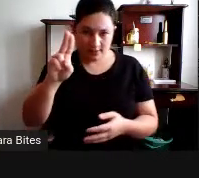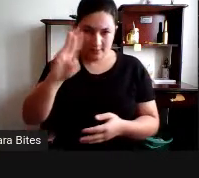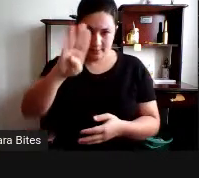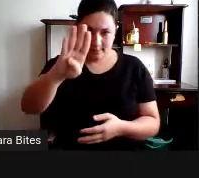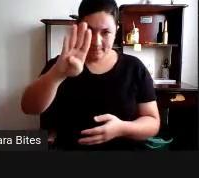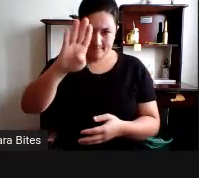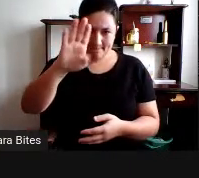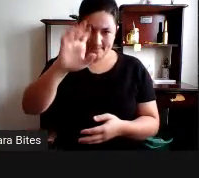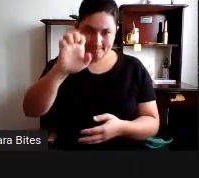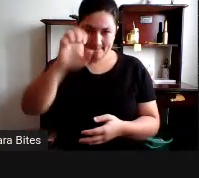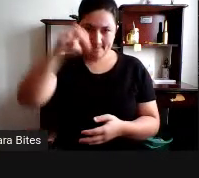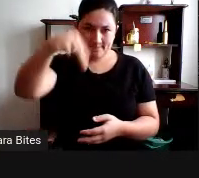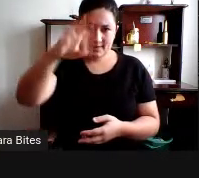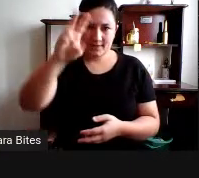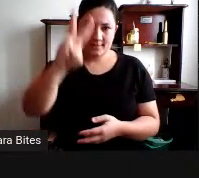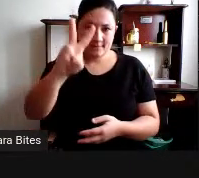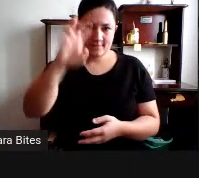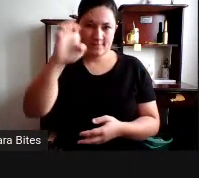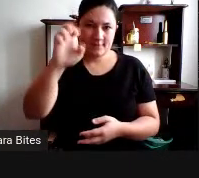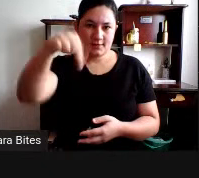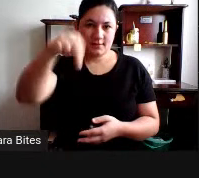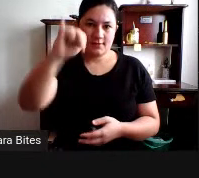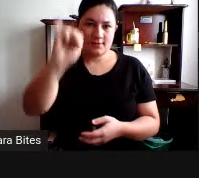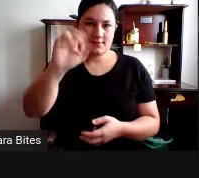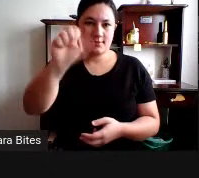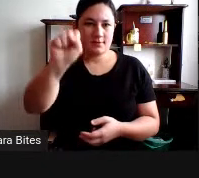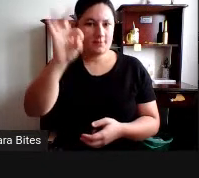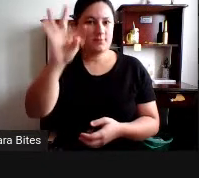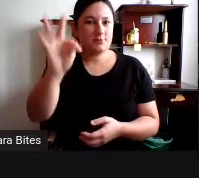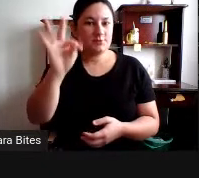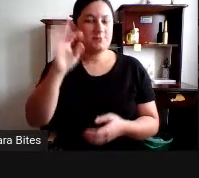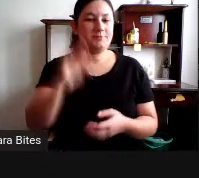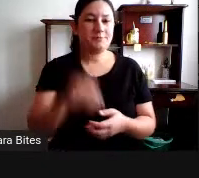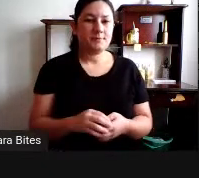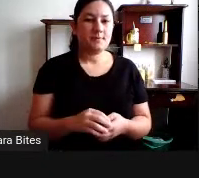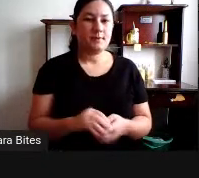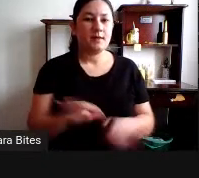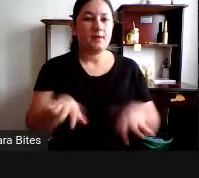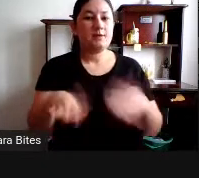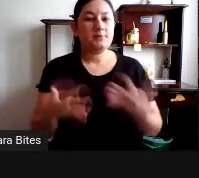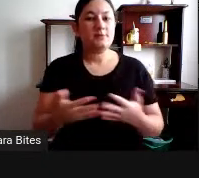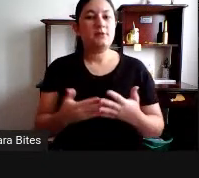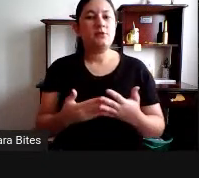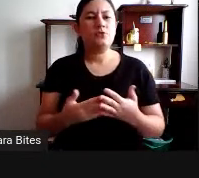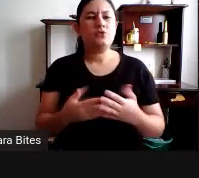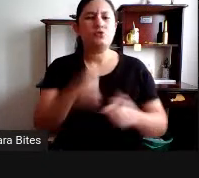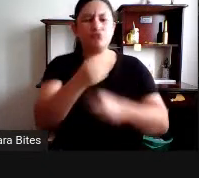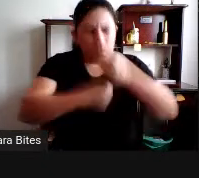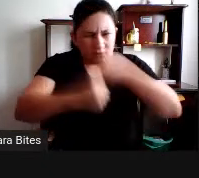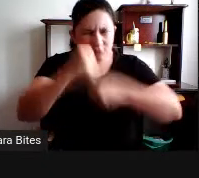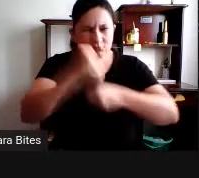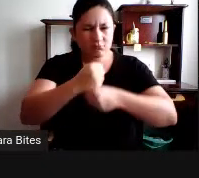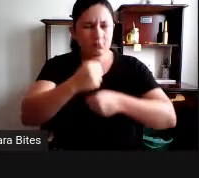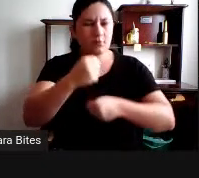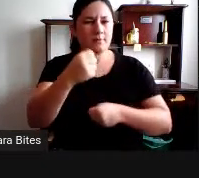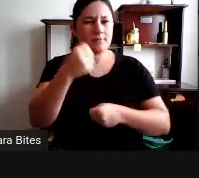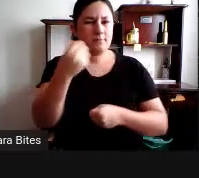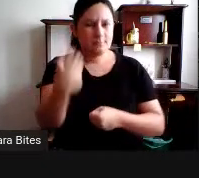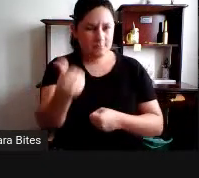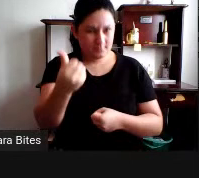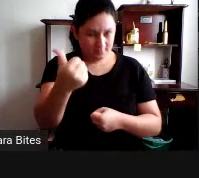1964. E um ano antes, em 1963, o Banveniste faz uma